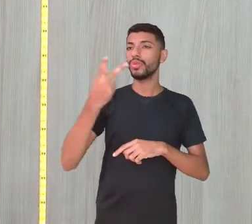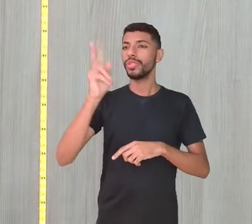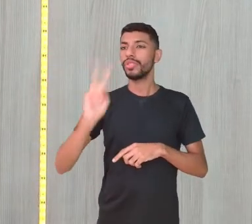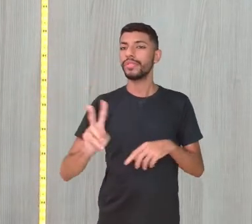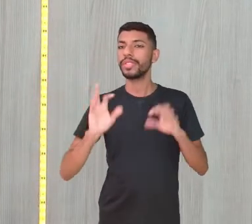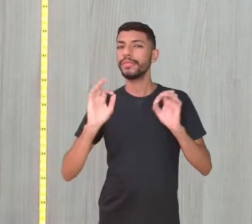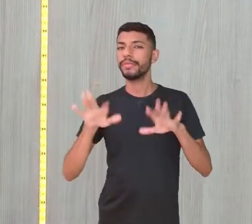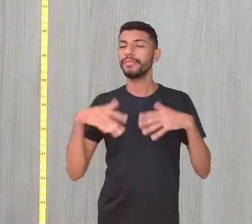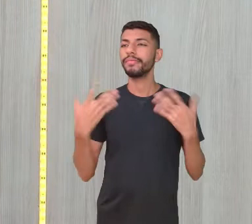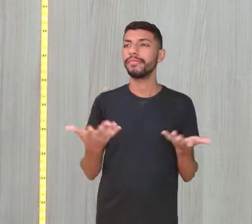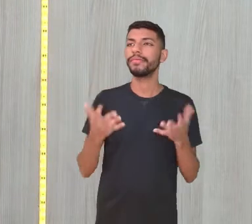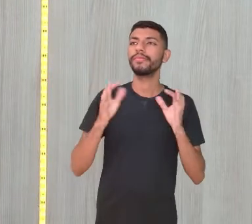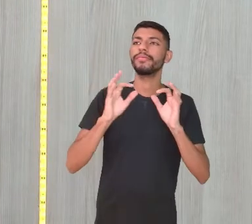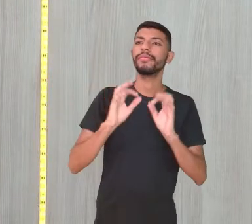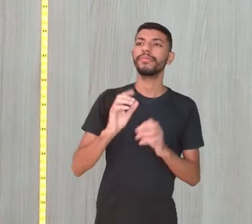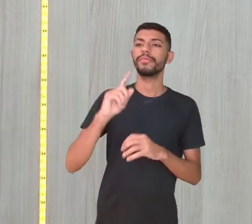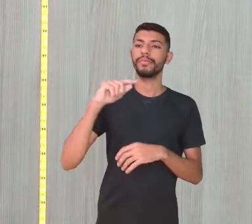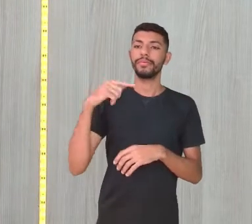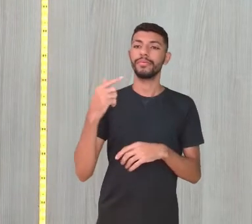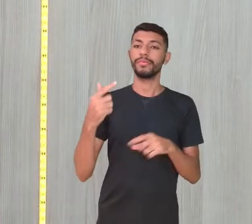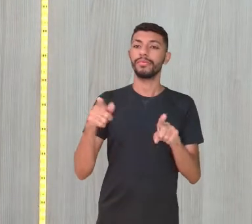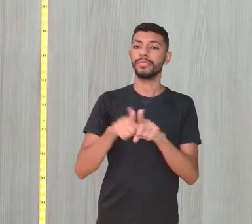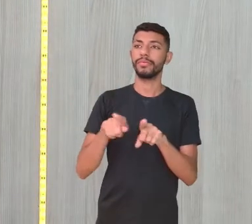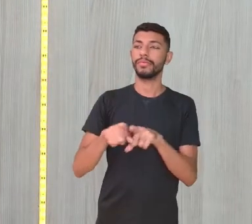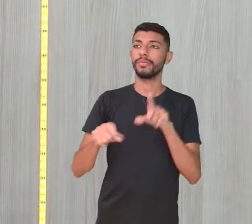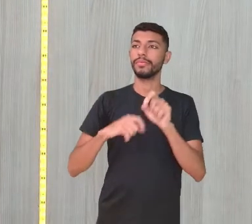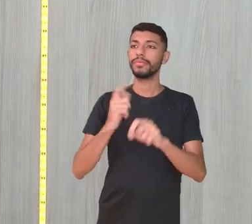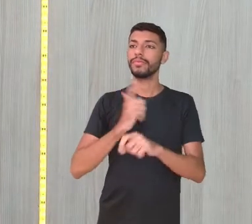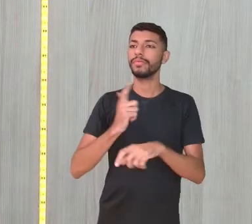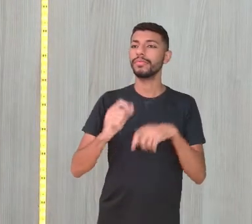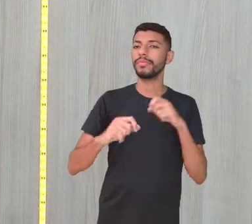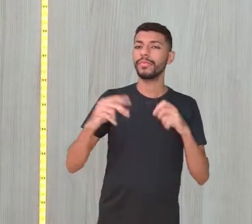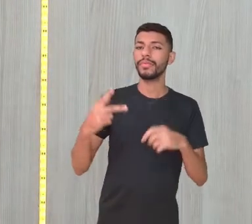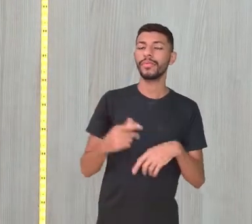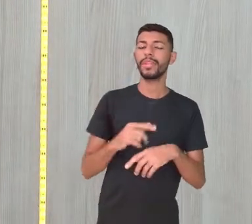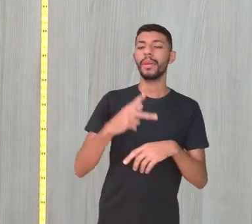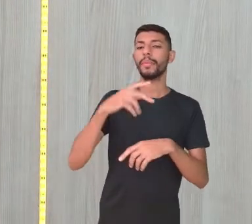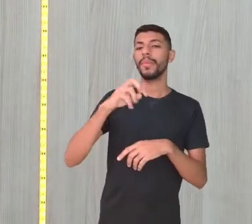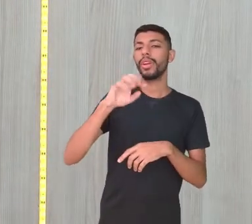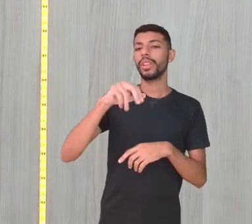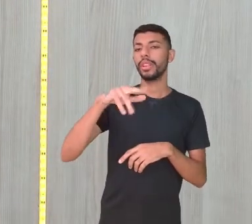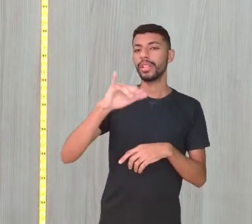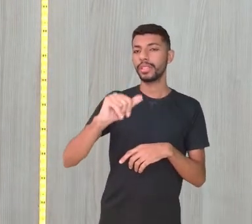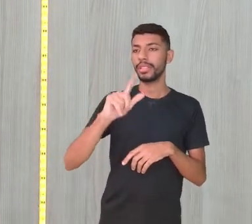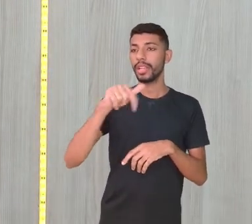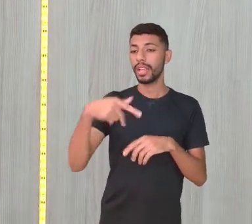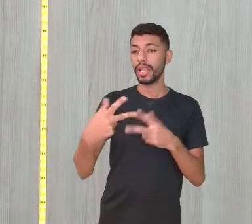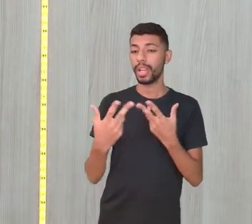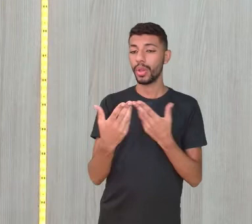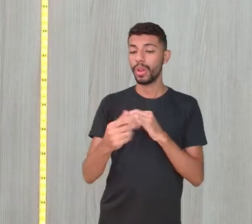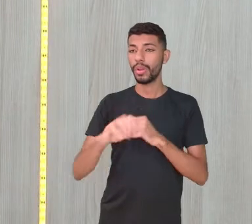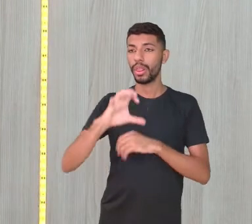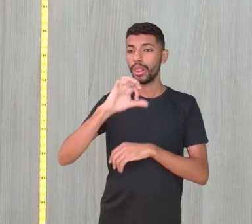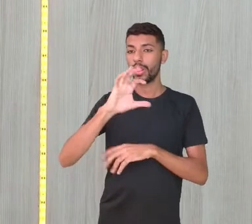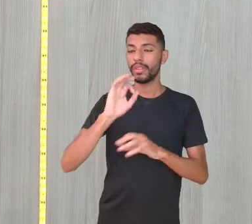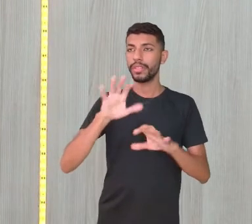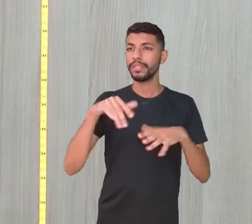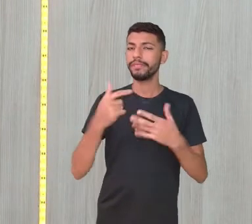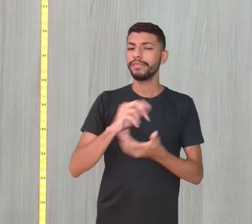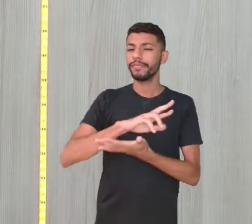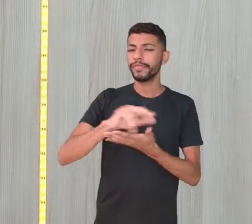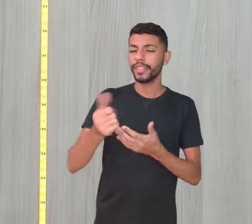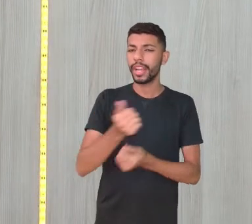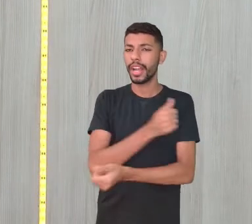3, certo? E dá a potência lá que é igual a 9. Muitos alunos, eles se confundem nessa